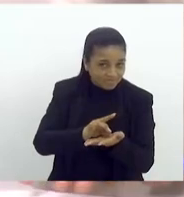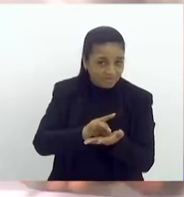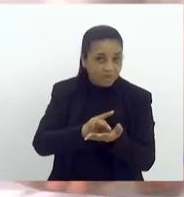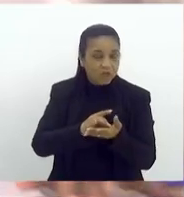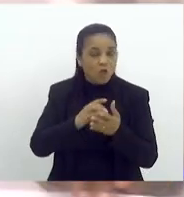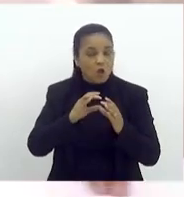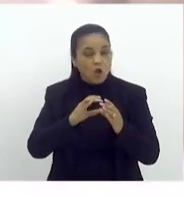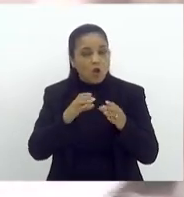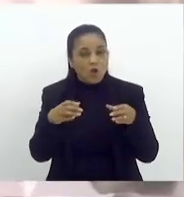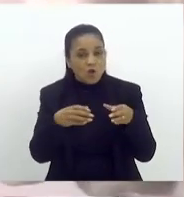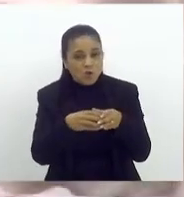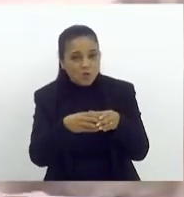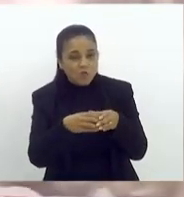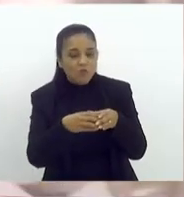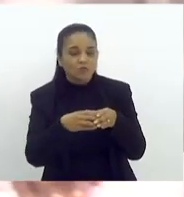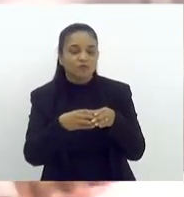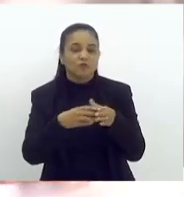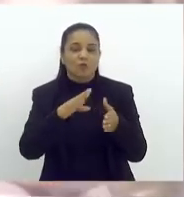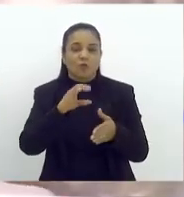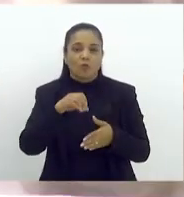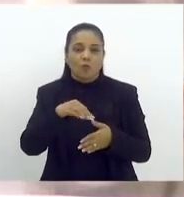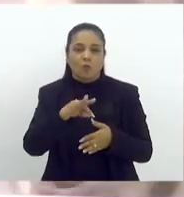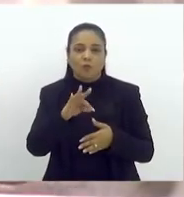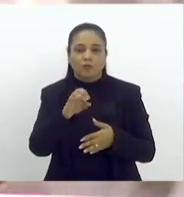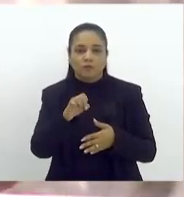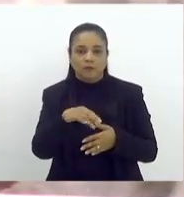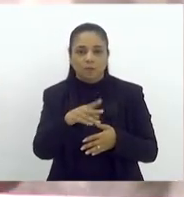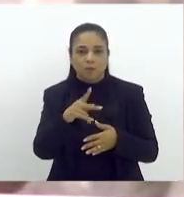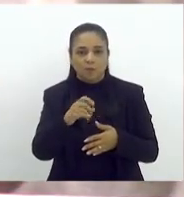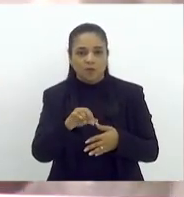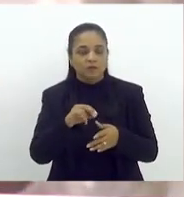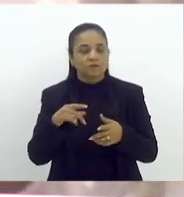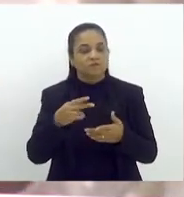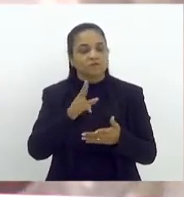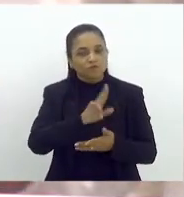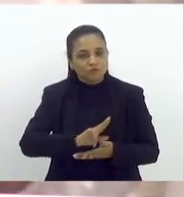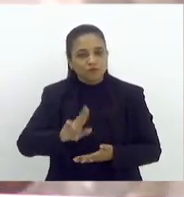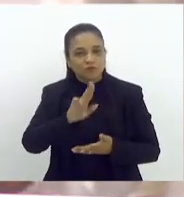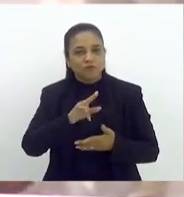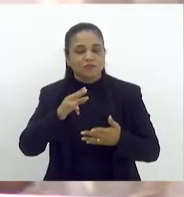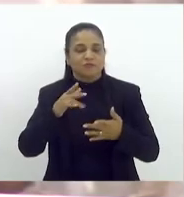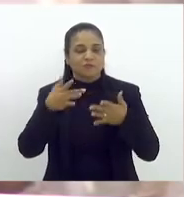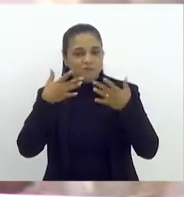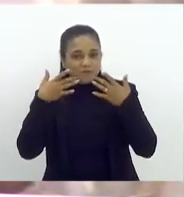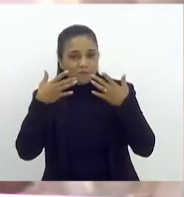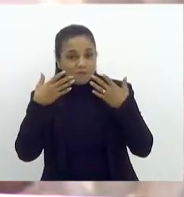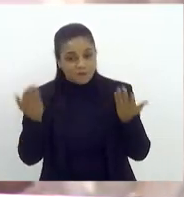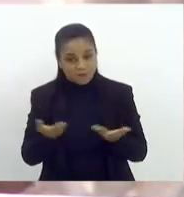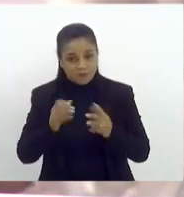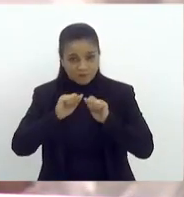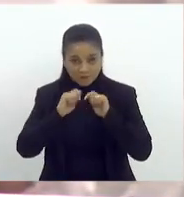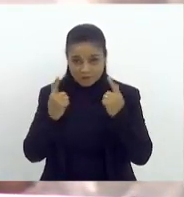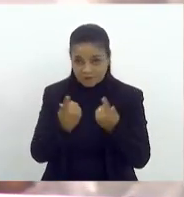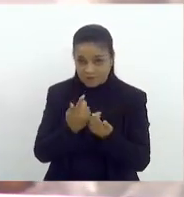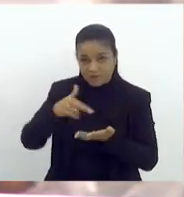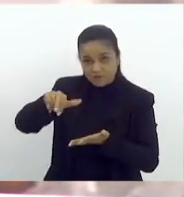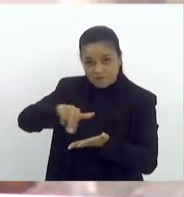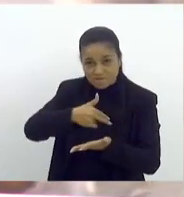companhias contemporâneas do Estado do Rio de Janeiro utilizam Break em seus espetáculos e até na alerj